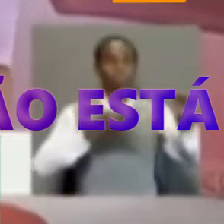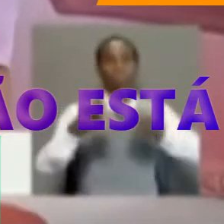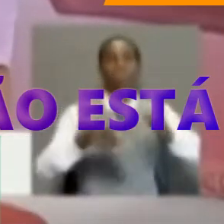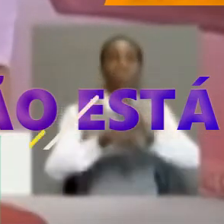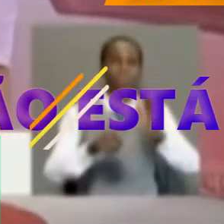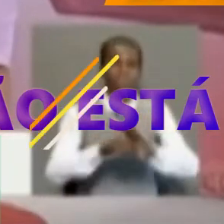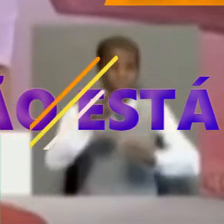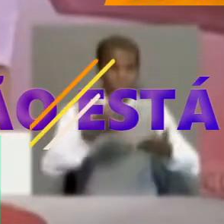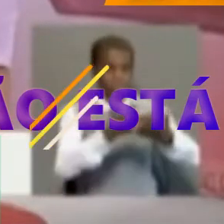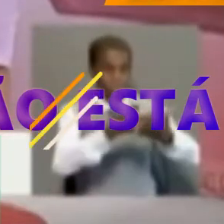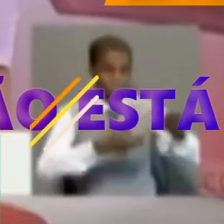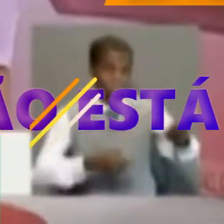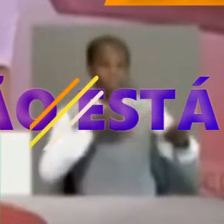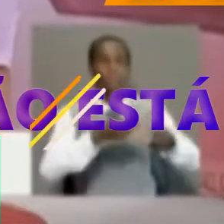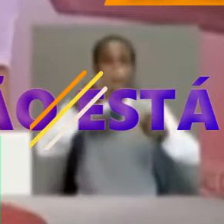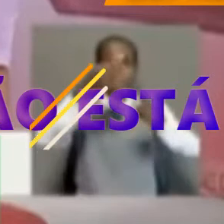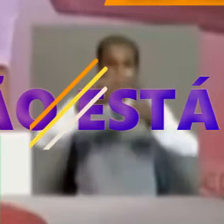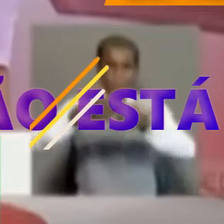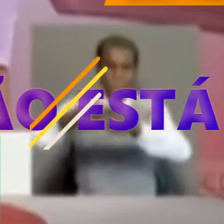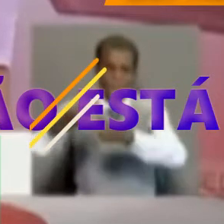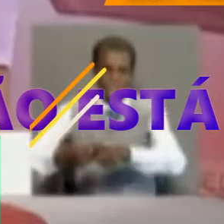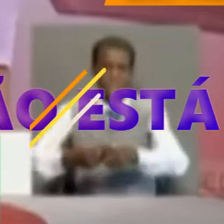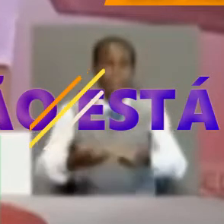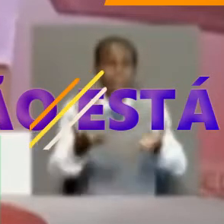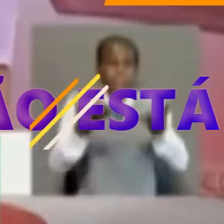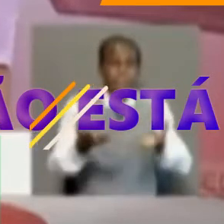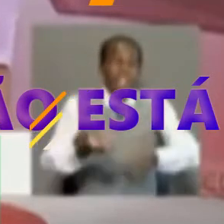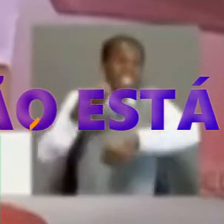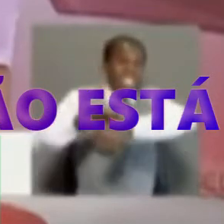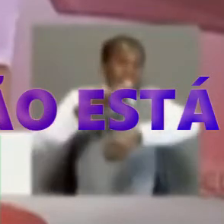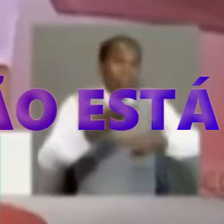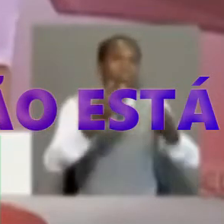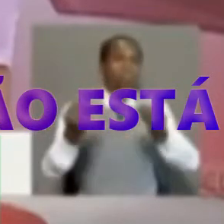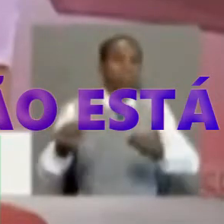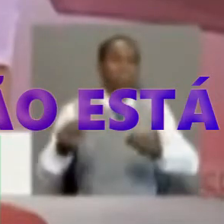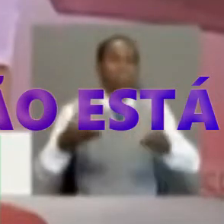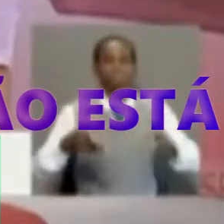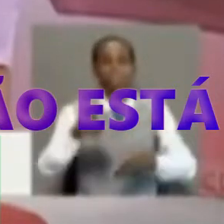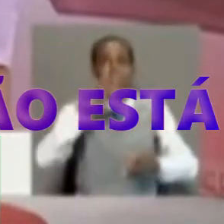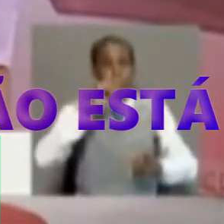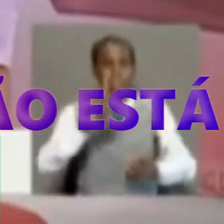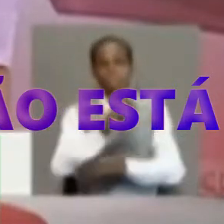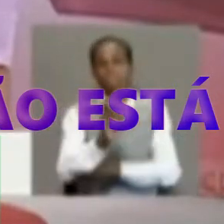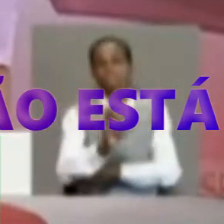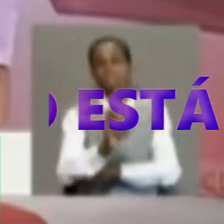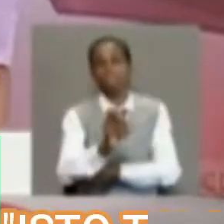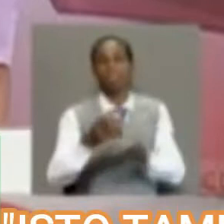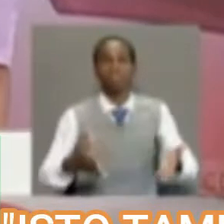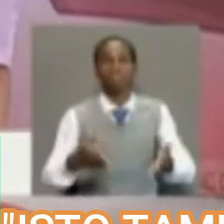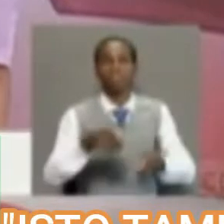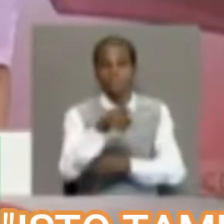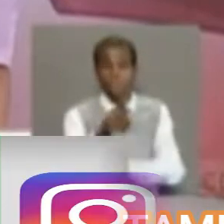usados no acórdão, que o Betico, como jurista, justificava que são termos técnicos e fazem parte, mas quase que é inevitável colocar-se essa pergunta,